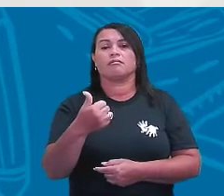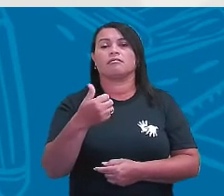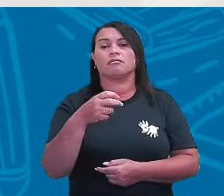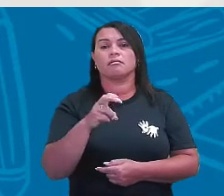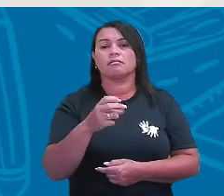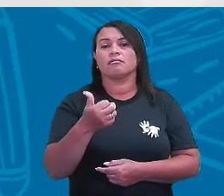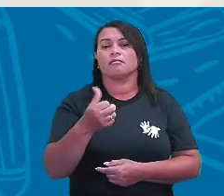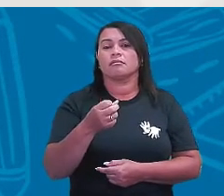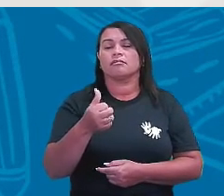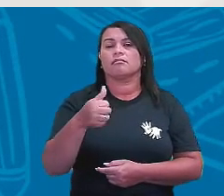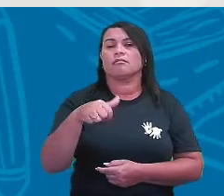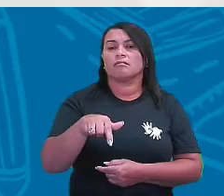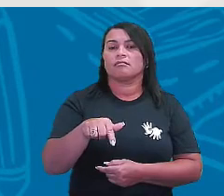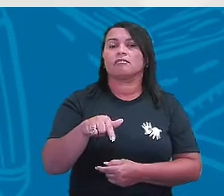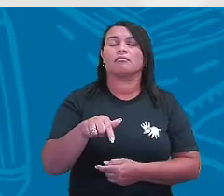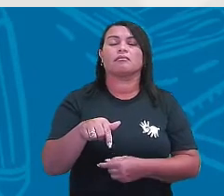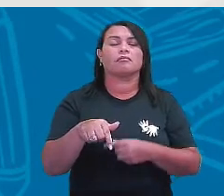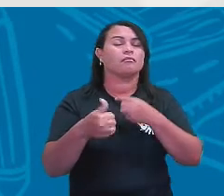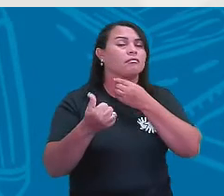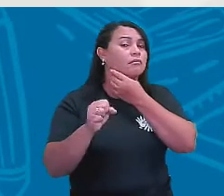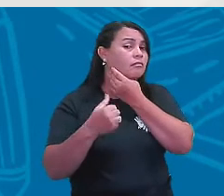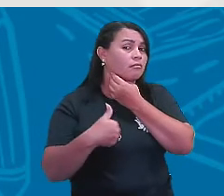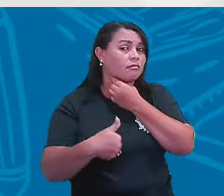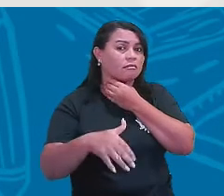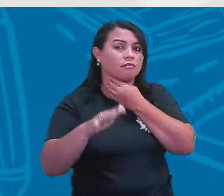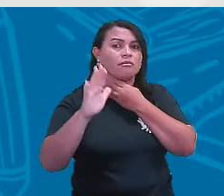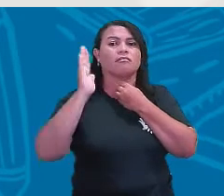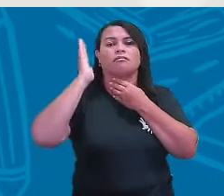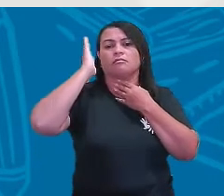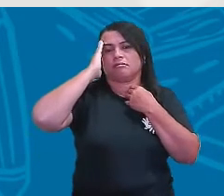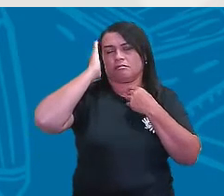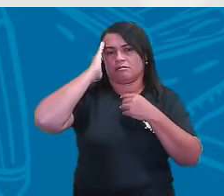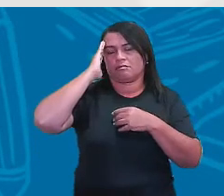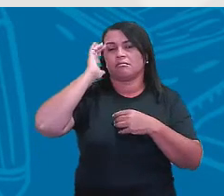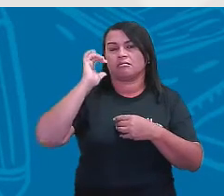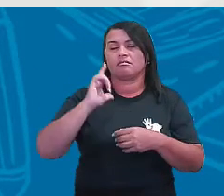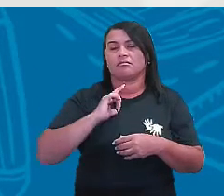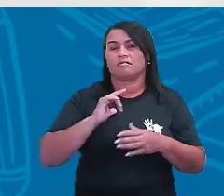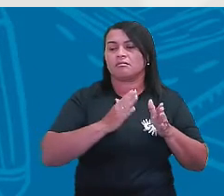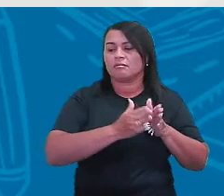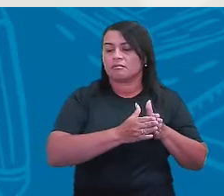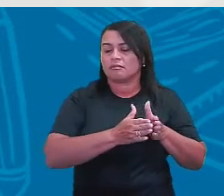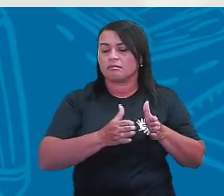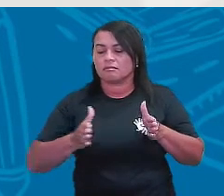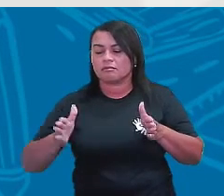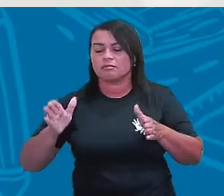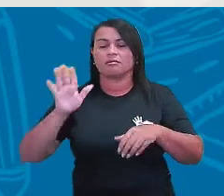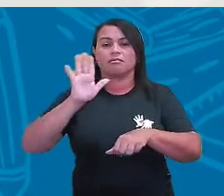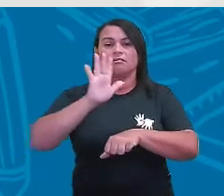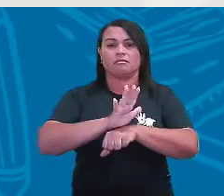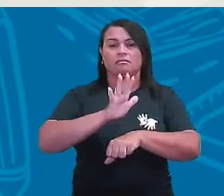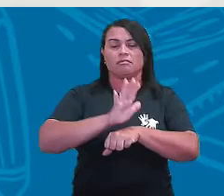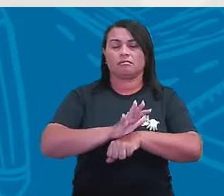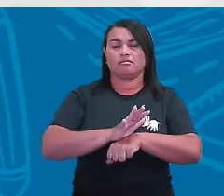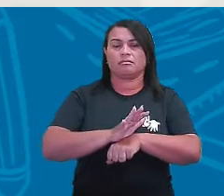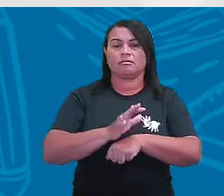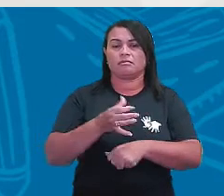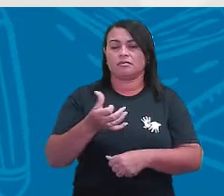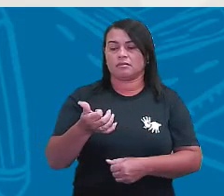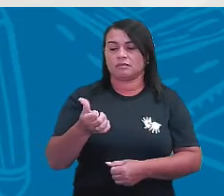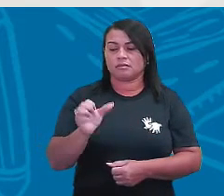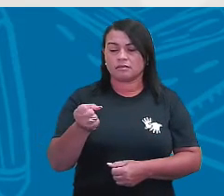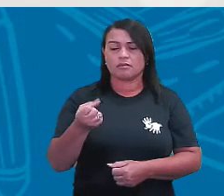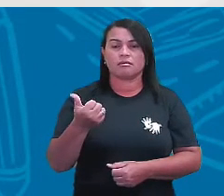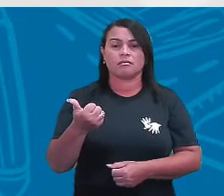15, 16, 17. E aí eu vou saber que é o período da tarde. E aí 18, 19,